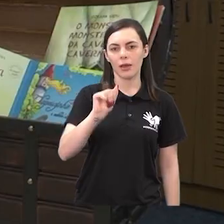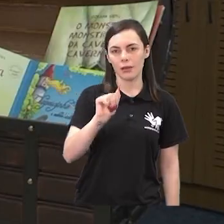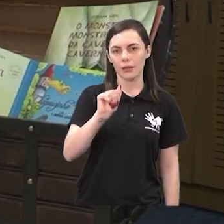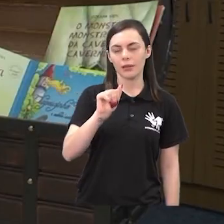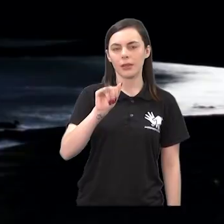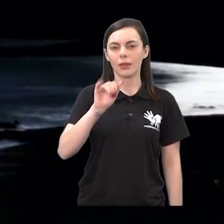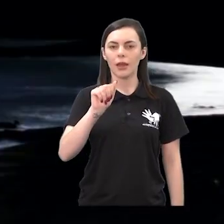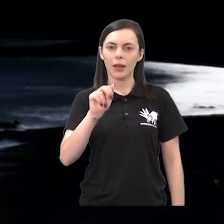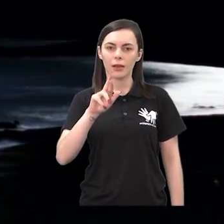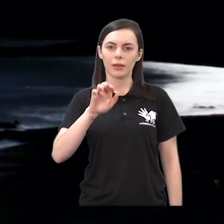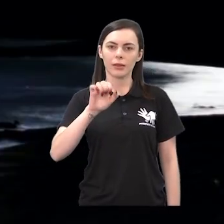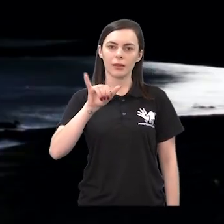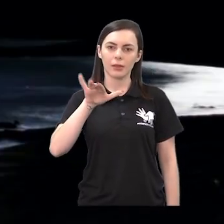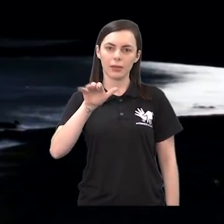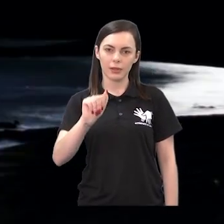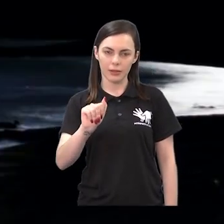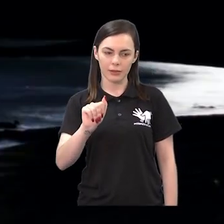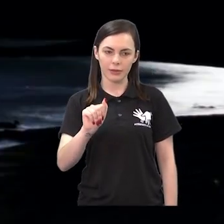ouvir essa história?